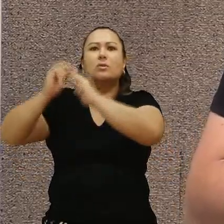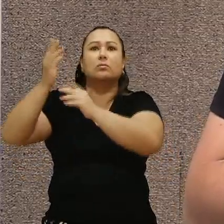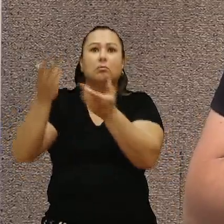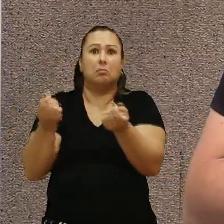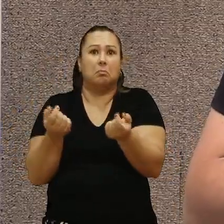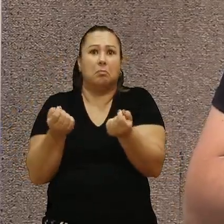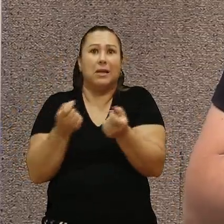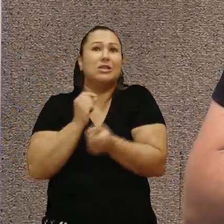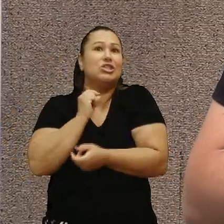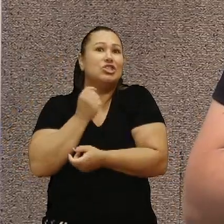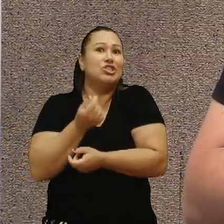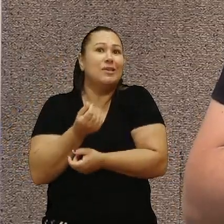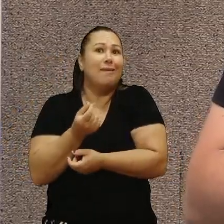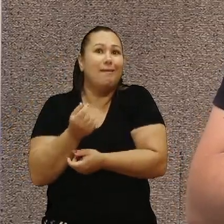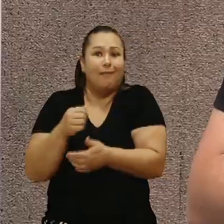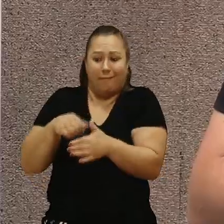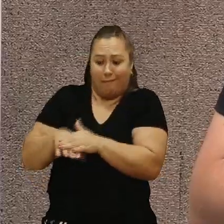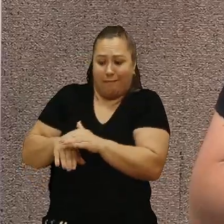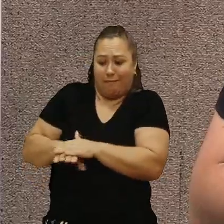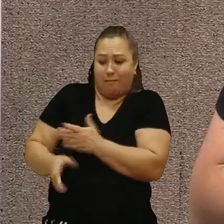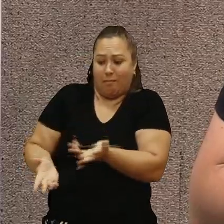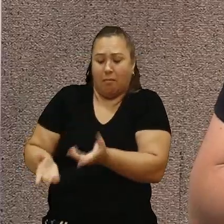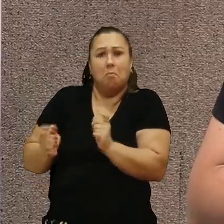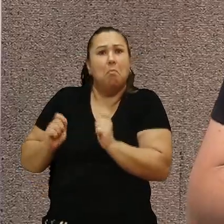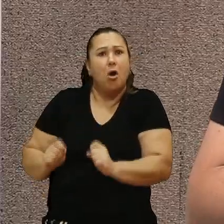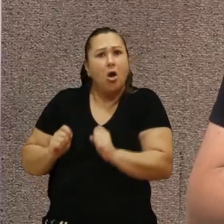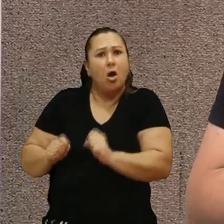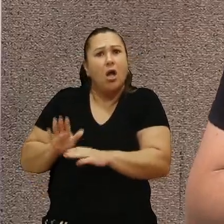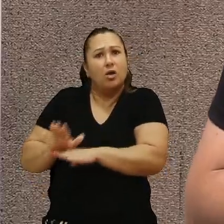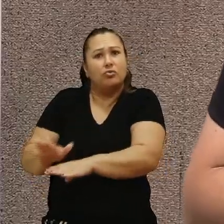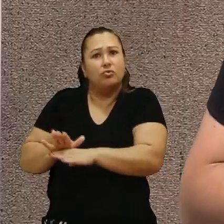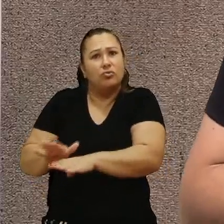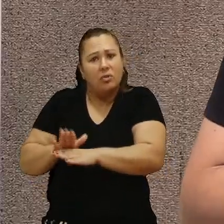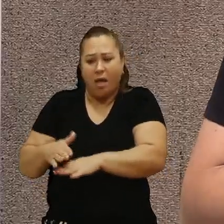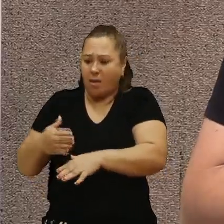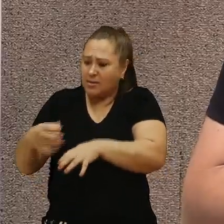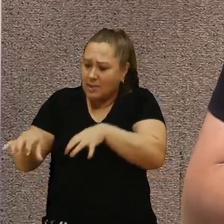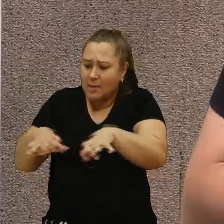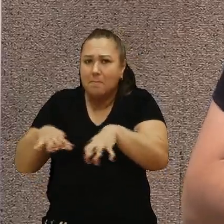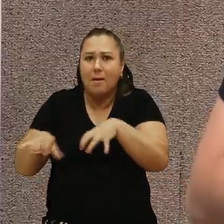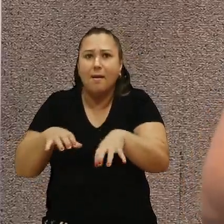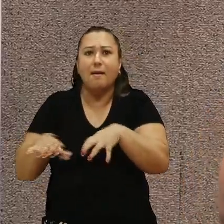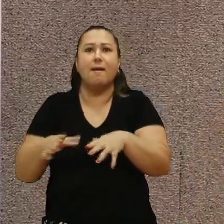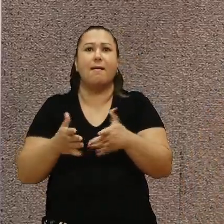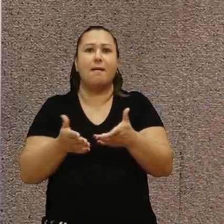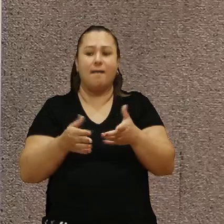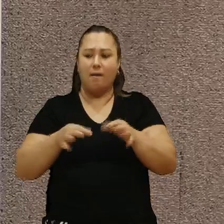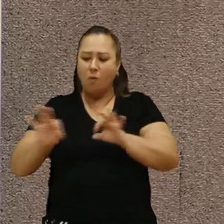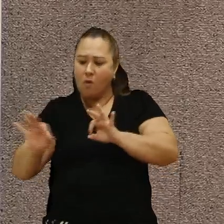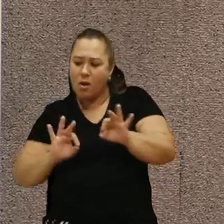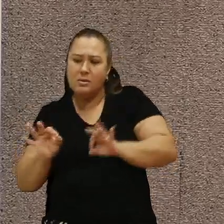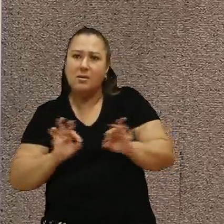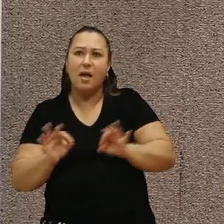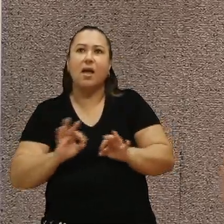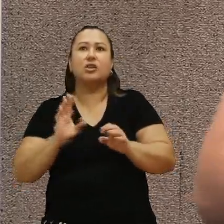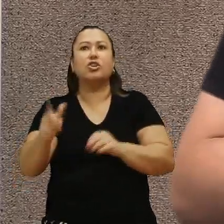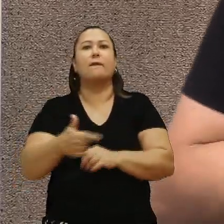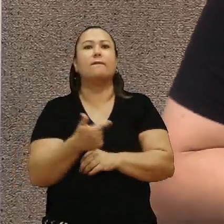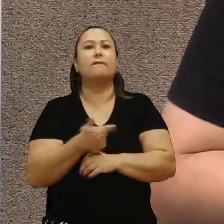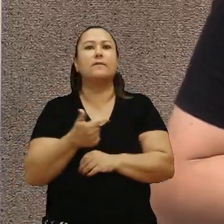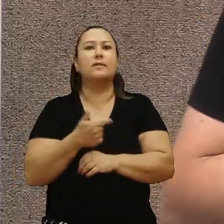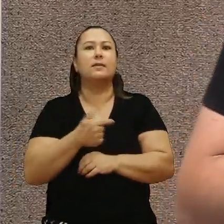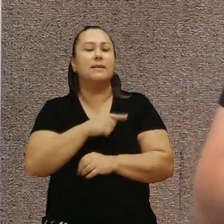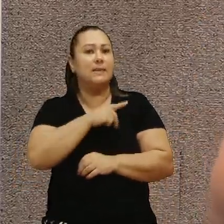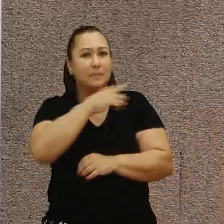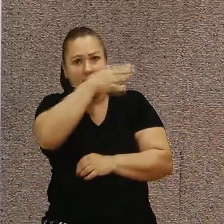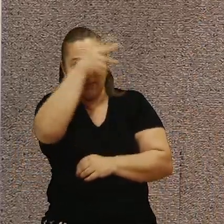dinheiro diariamente. Nós podemos beneficiar, nós podemos fazer separação, podemos fazer triagem. Já estive com o vice-prefeito falando